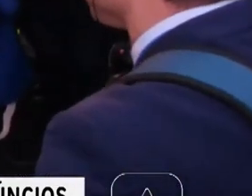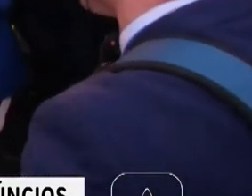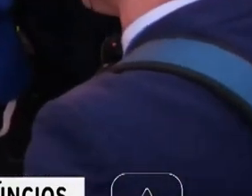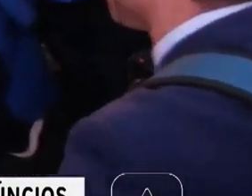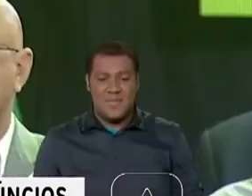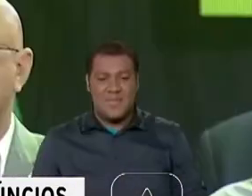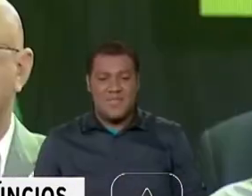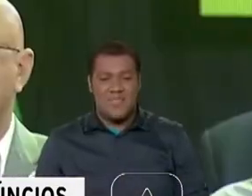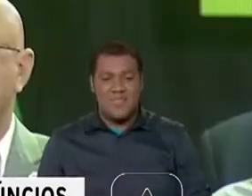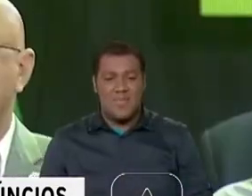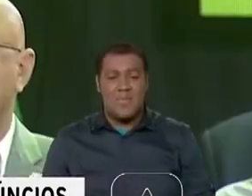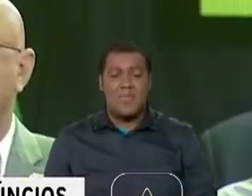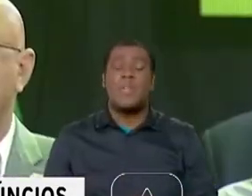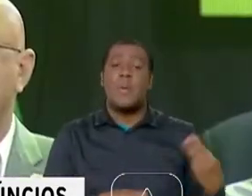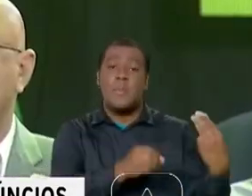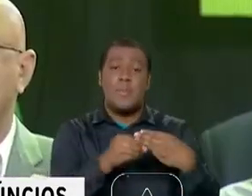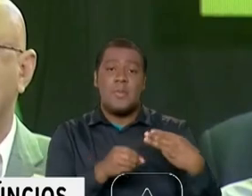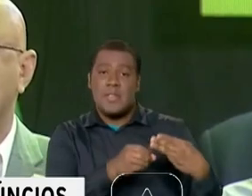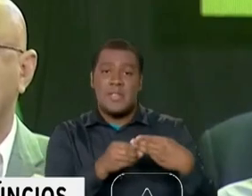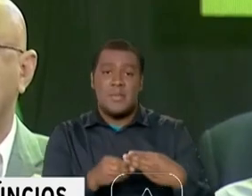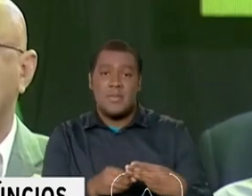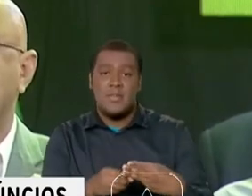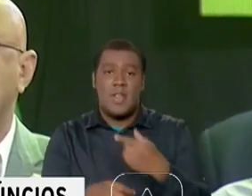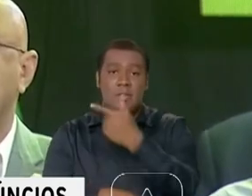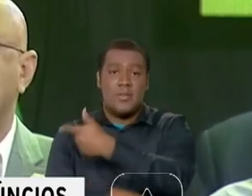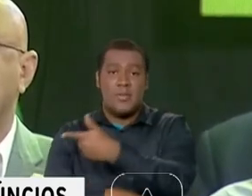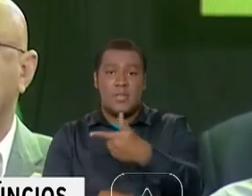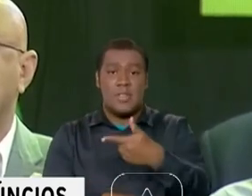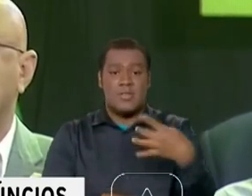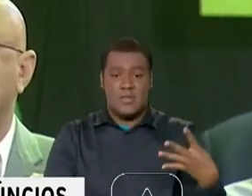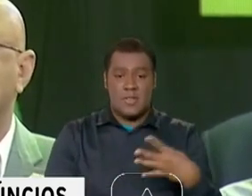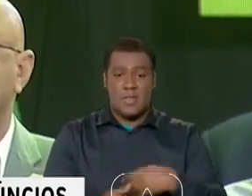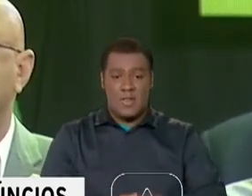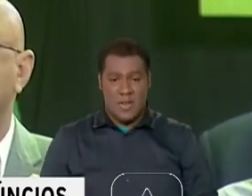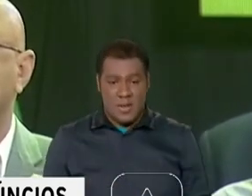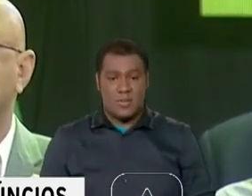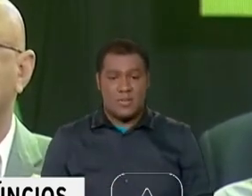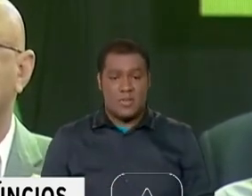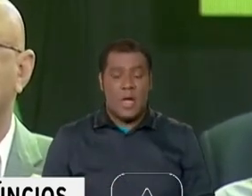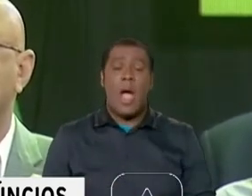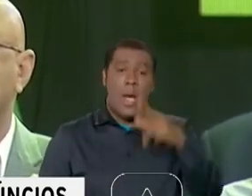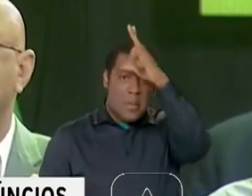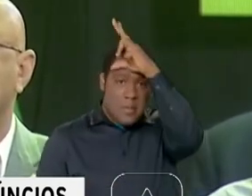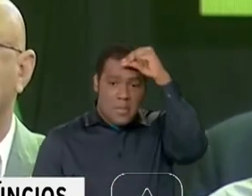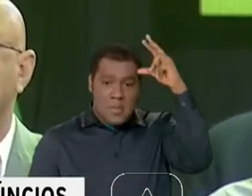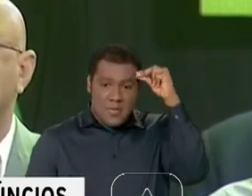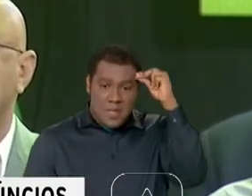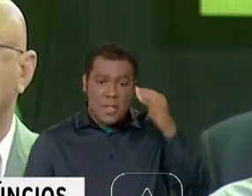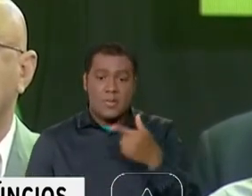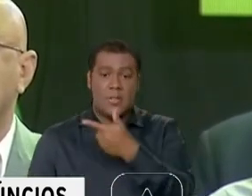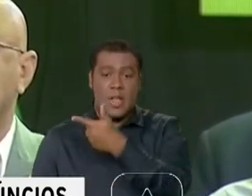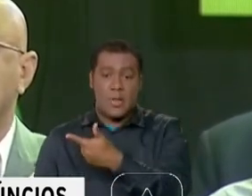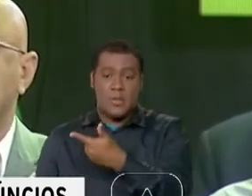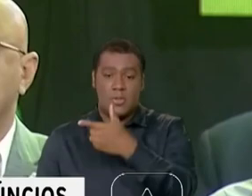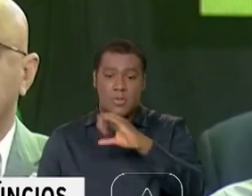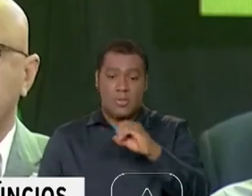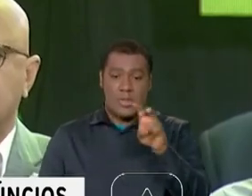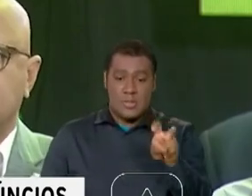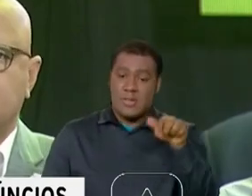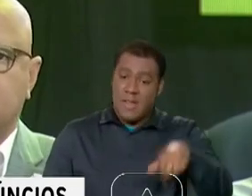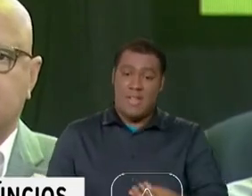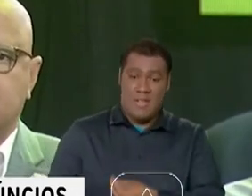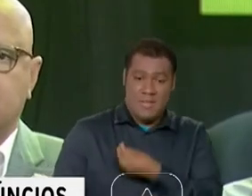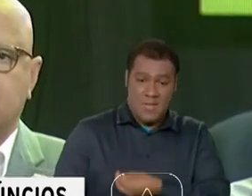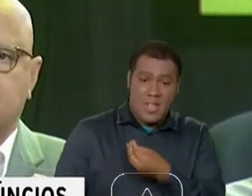garot dos 224 25 prefeitos e prefeitas estão aqui com seus